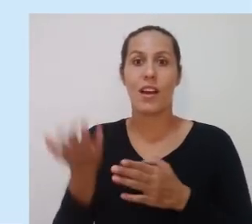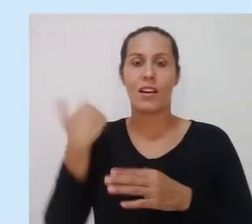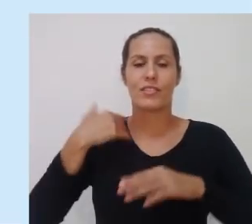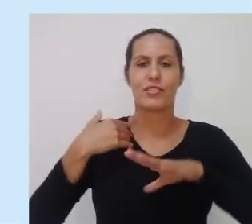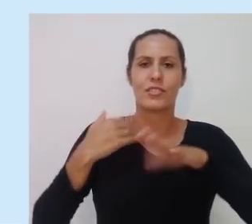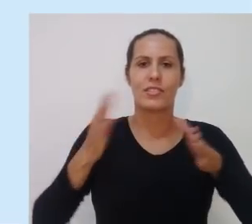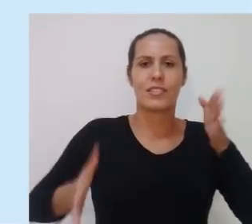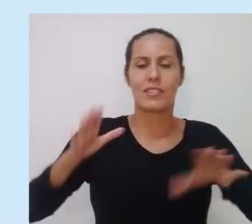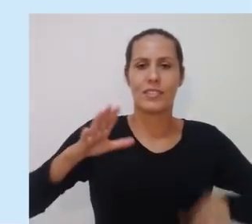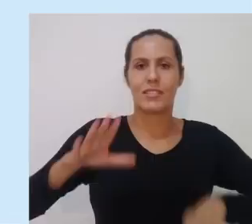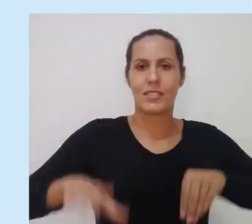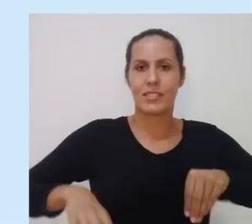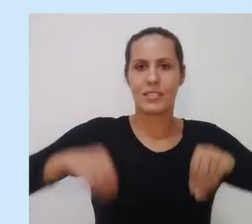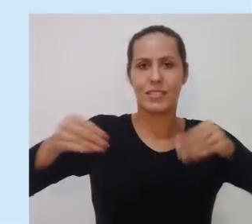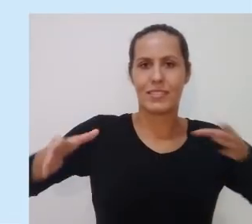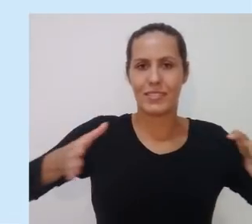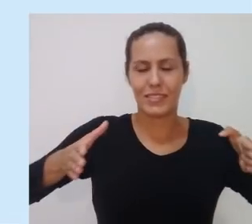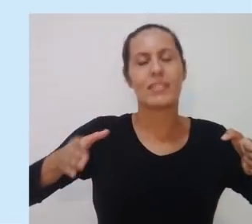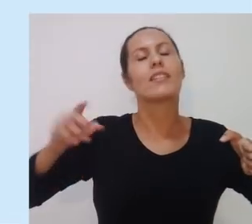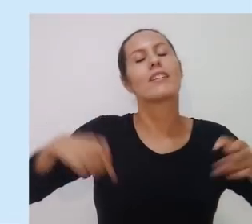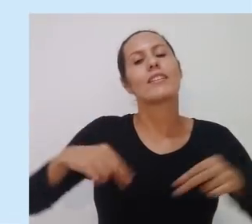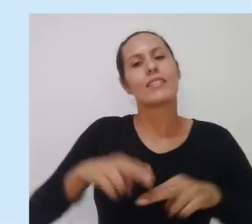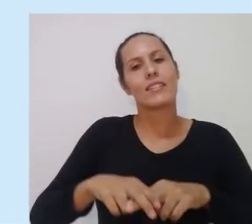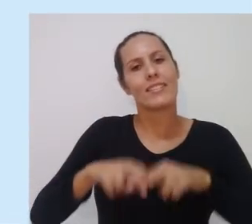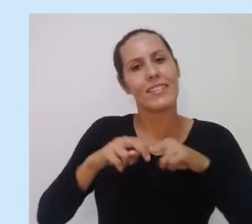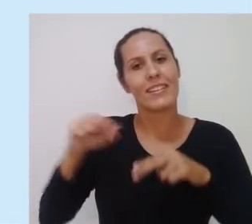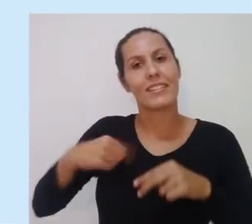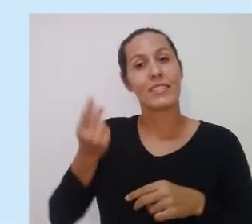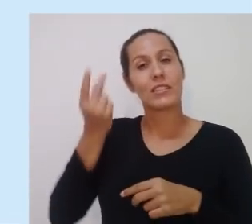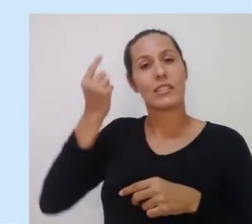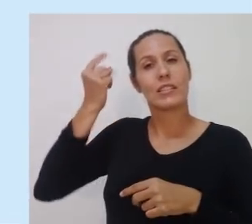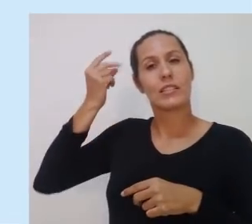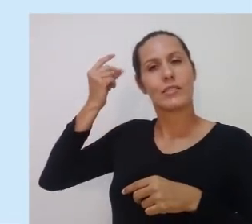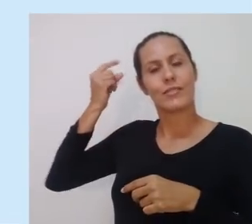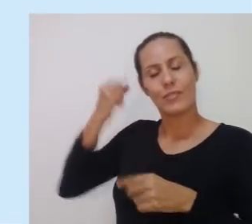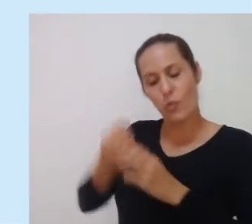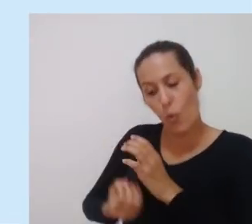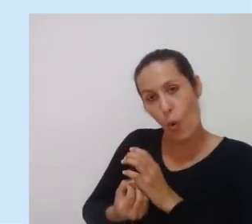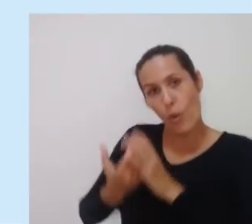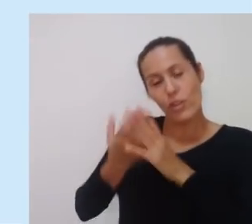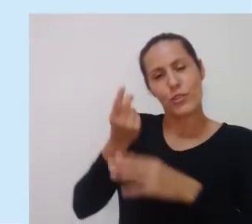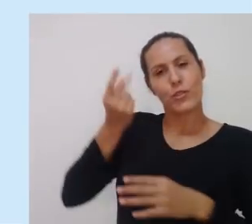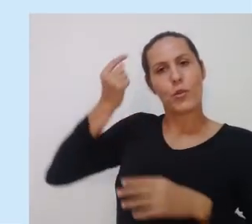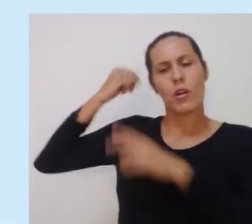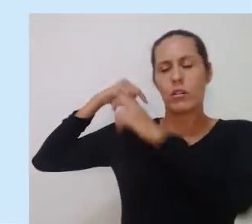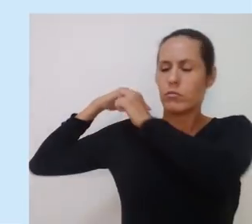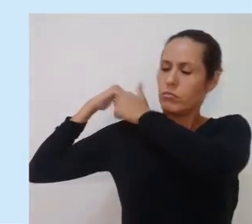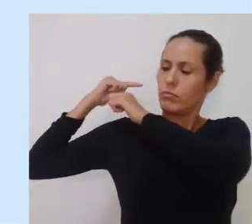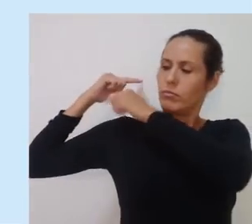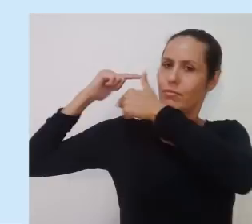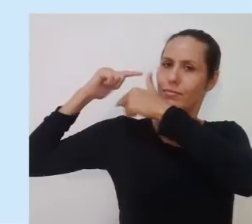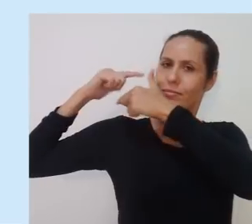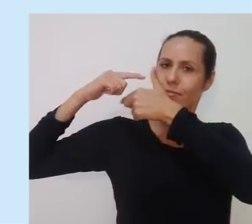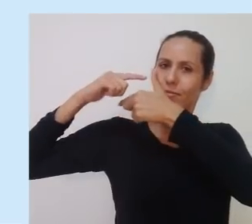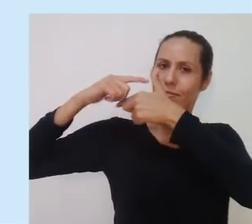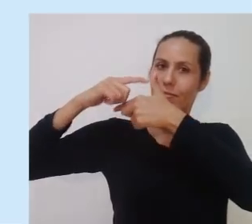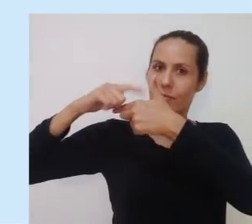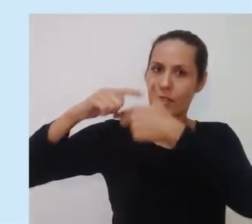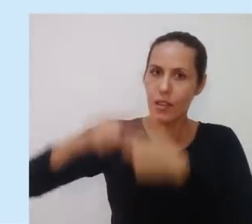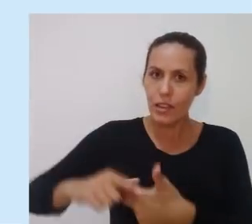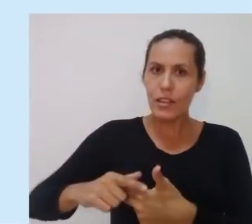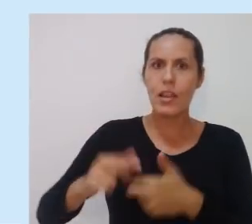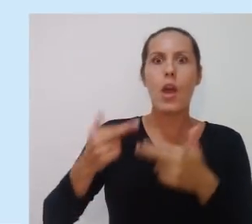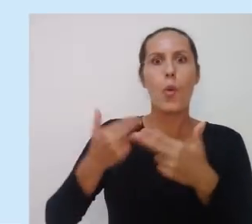Era a Idade Média, por isso trovadores medievais. O repente tem suas raízes lá atrás. Veja como